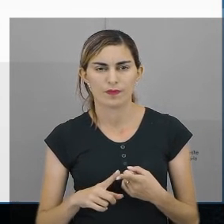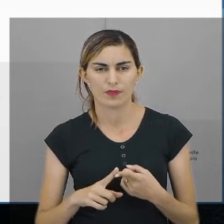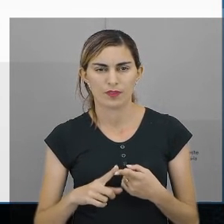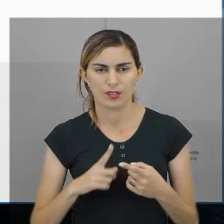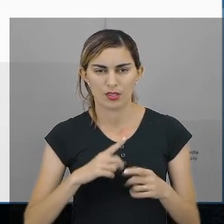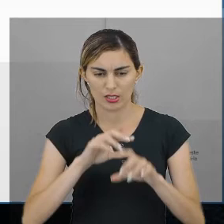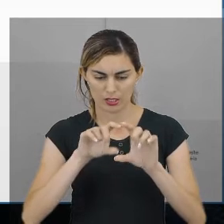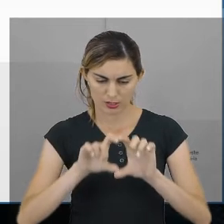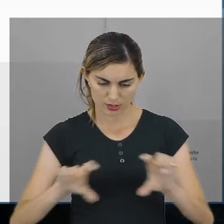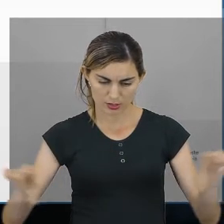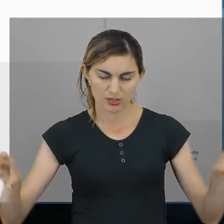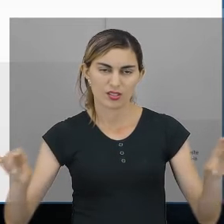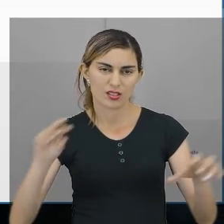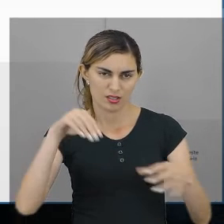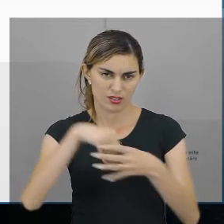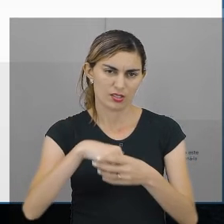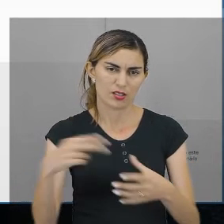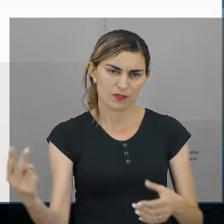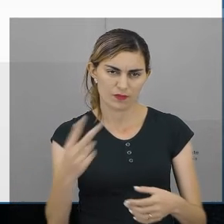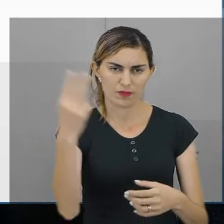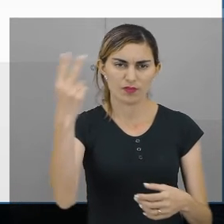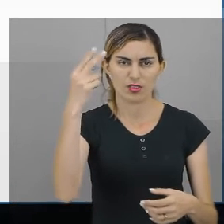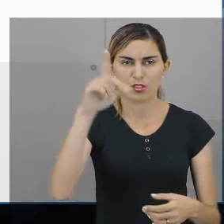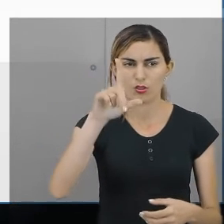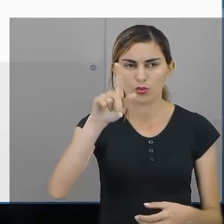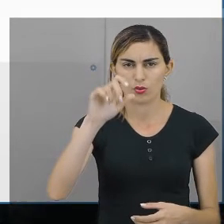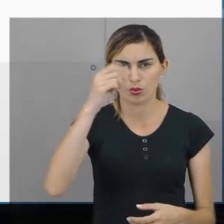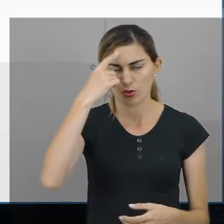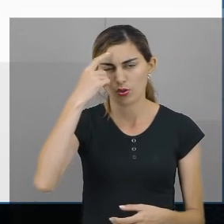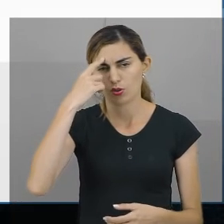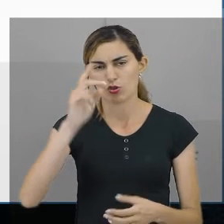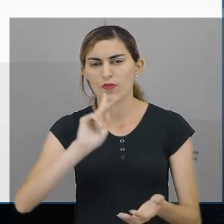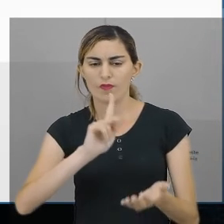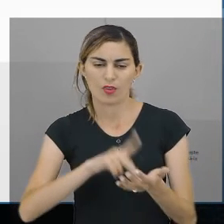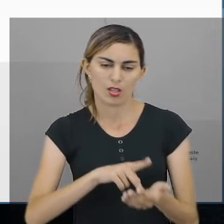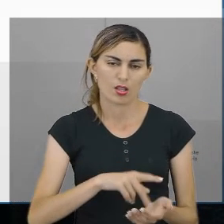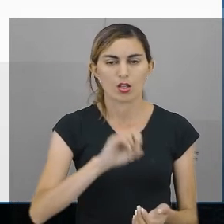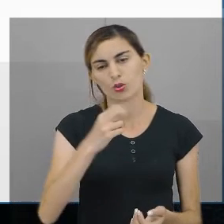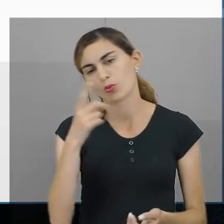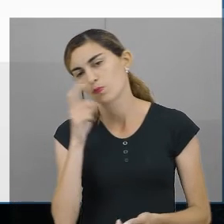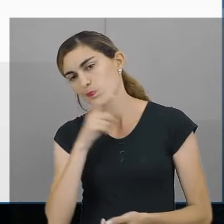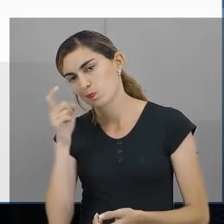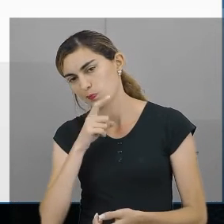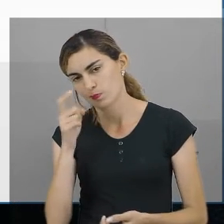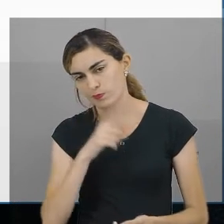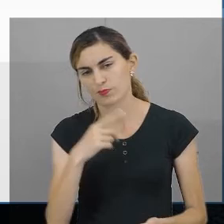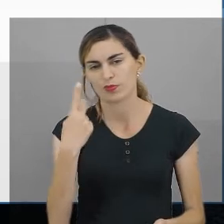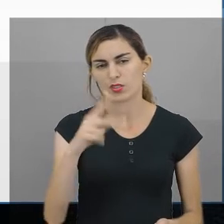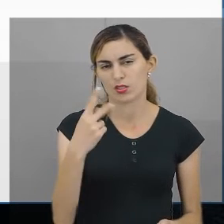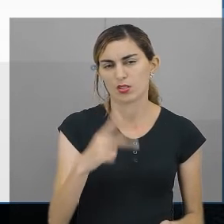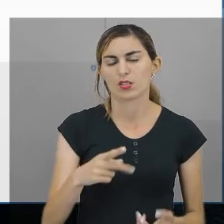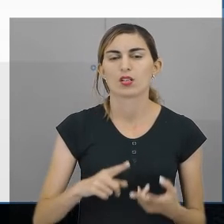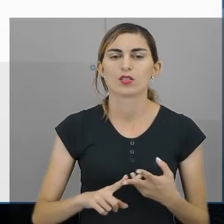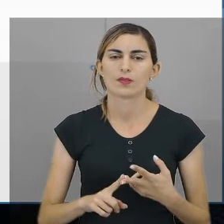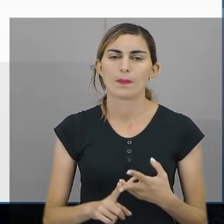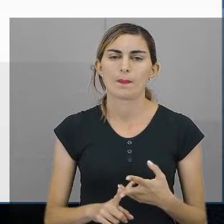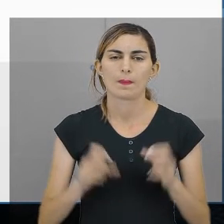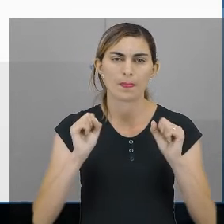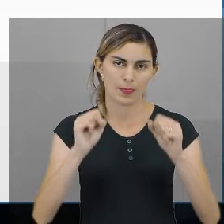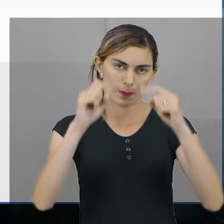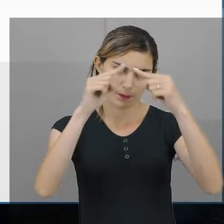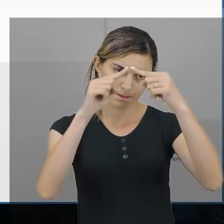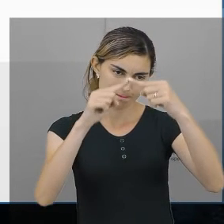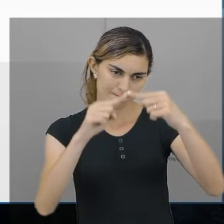bloco aqui, um valor lógico, verdadeiro ou falso. Com esse tipo de operador, podemos